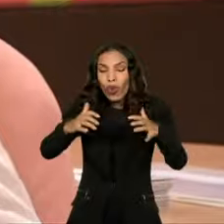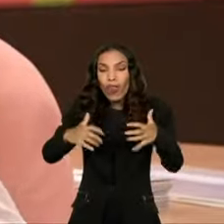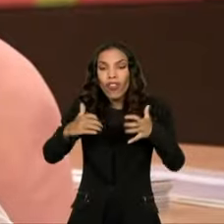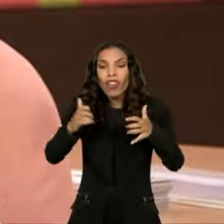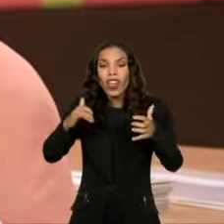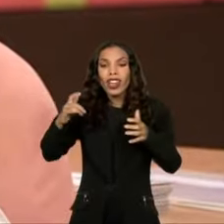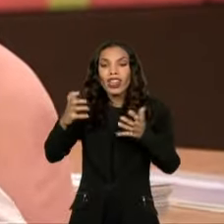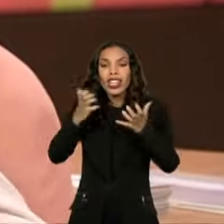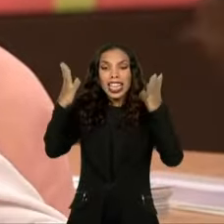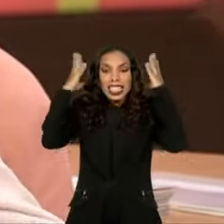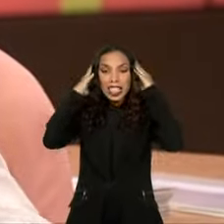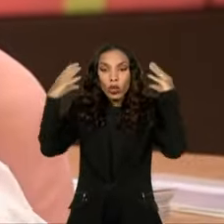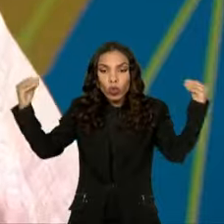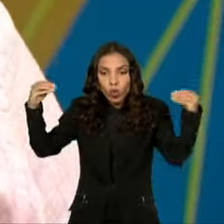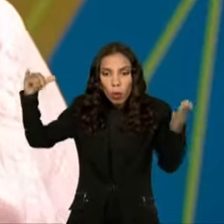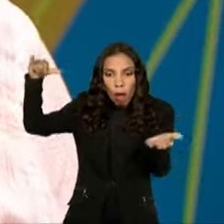pousar.